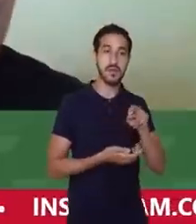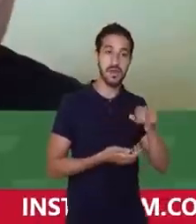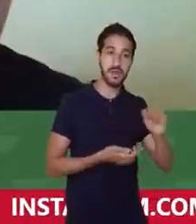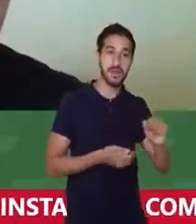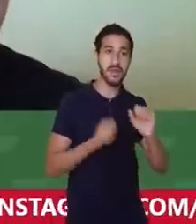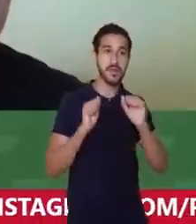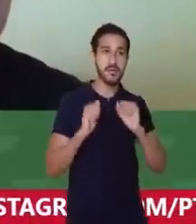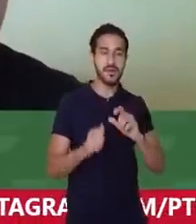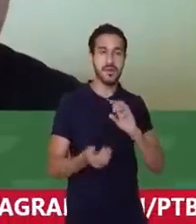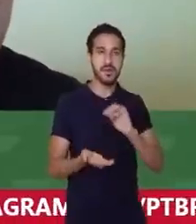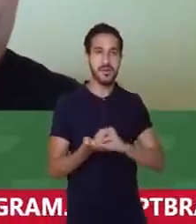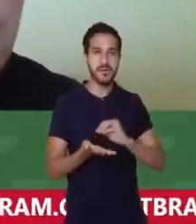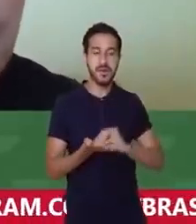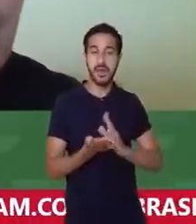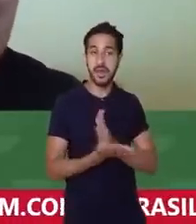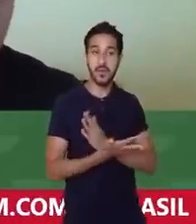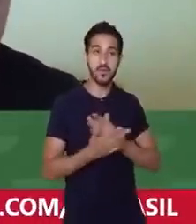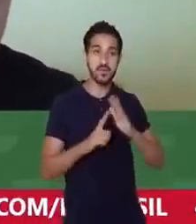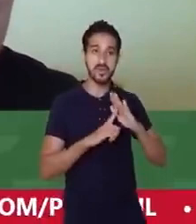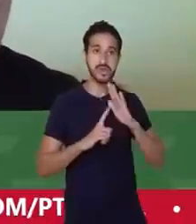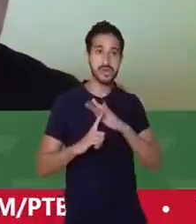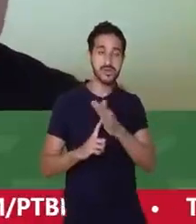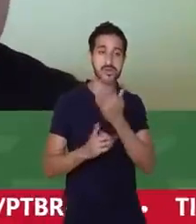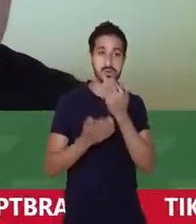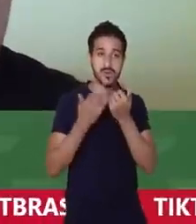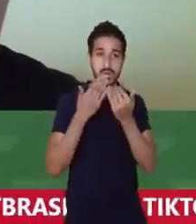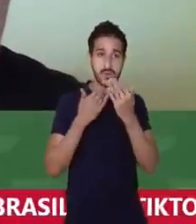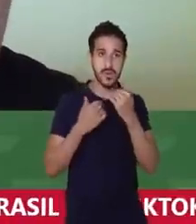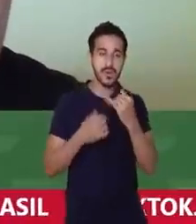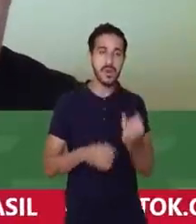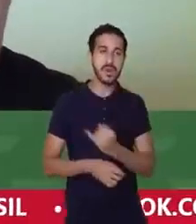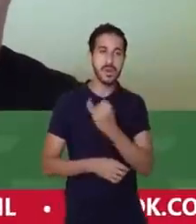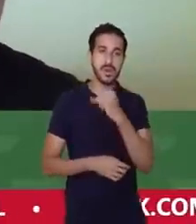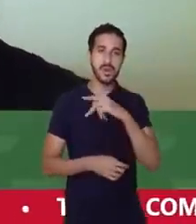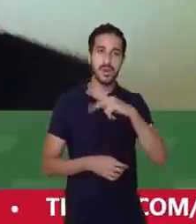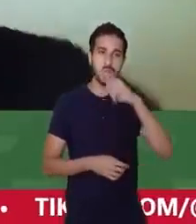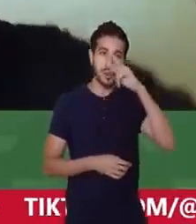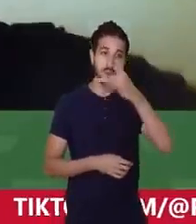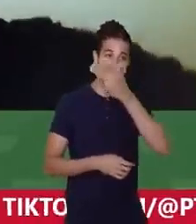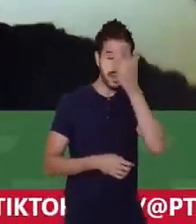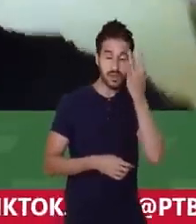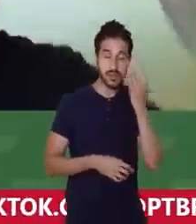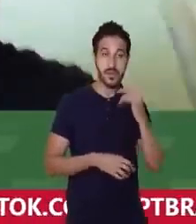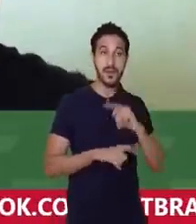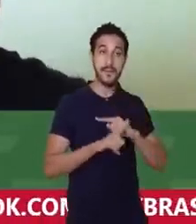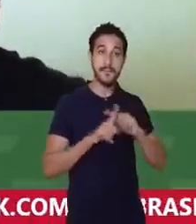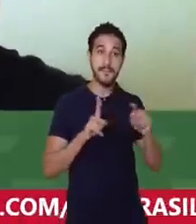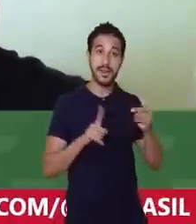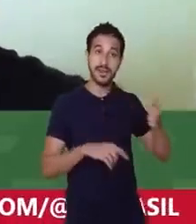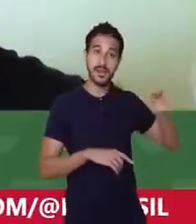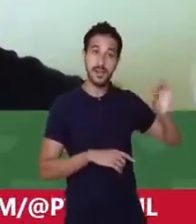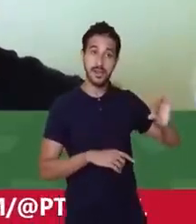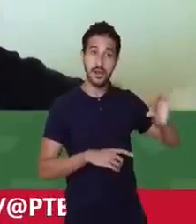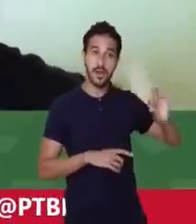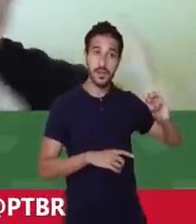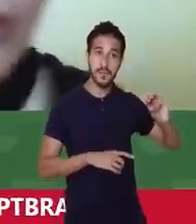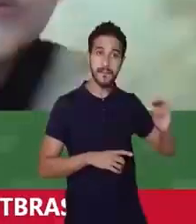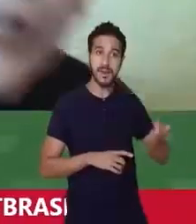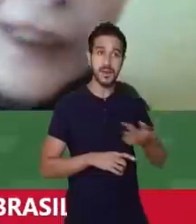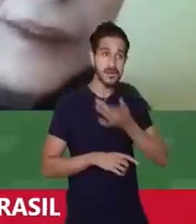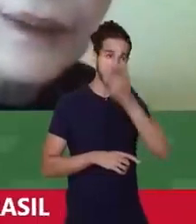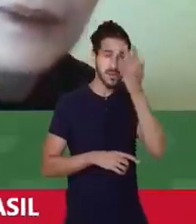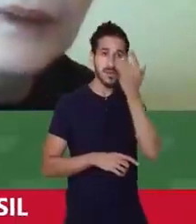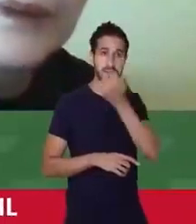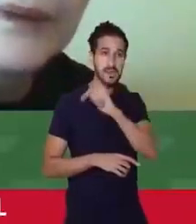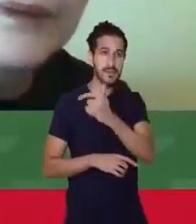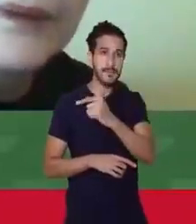você pode ter carência de certo tipo de alimento essencial para a pessoa. Agora, 19 milhões de pessoas